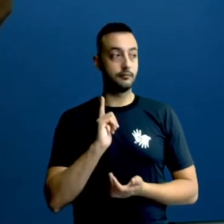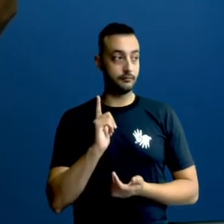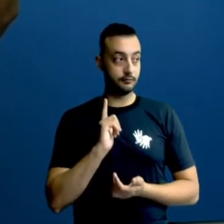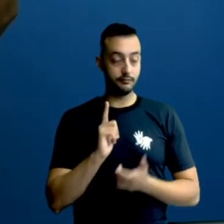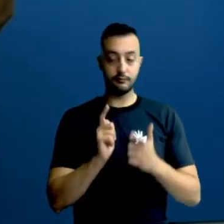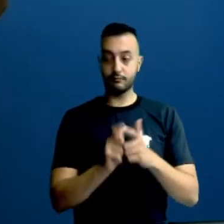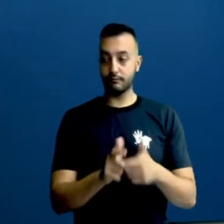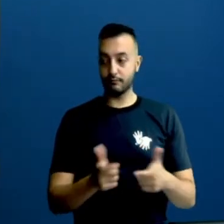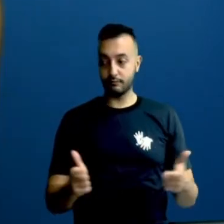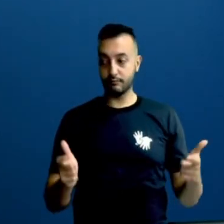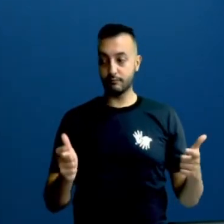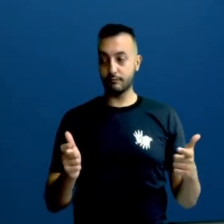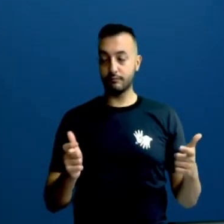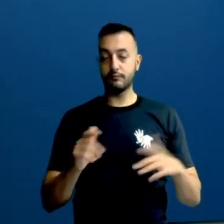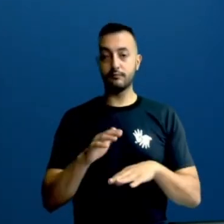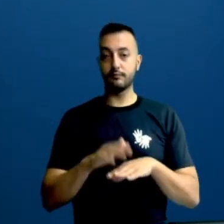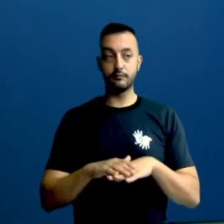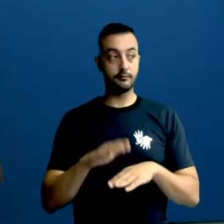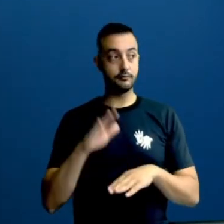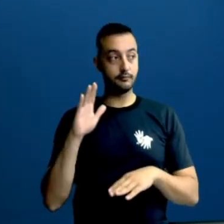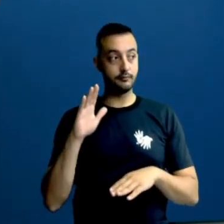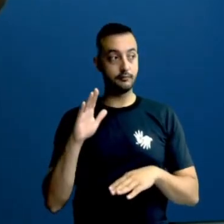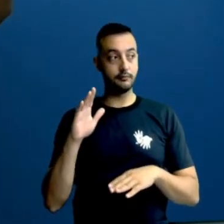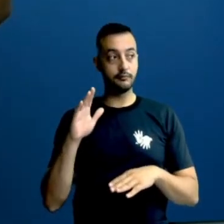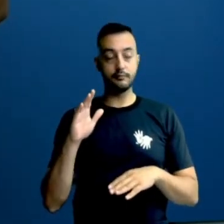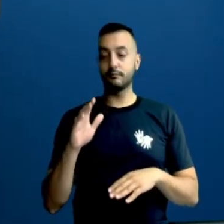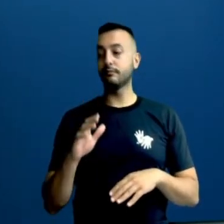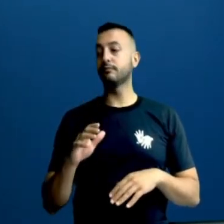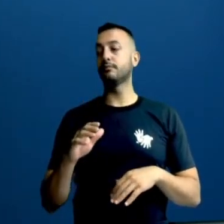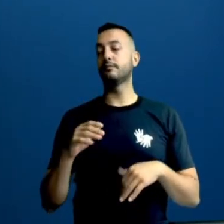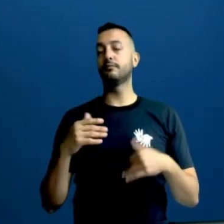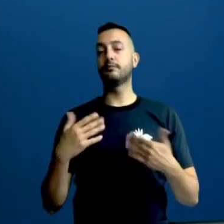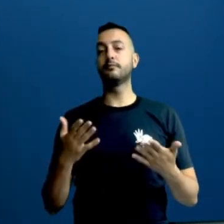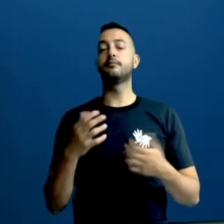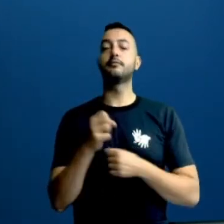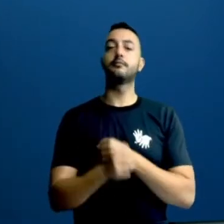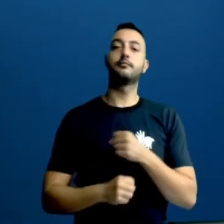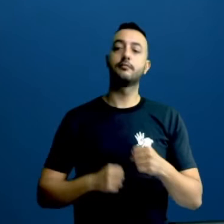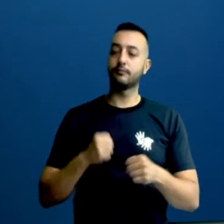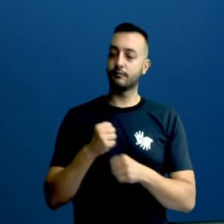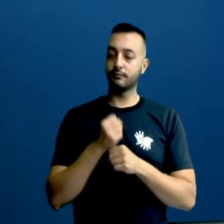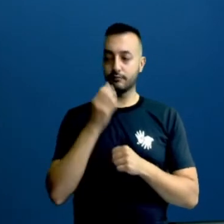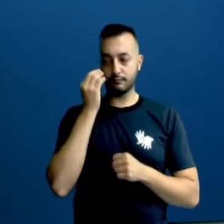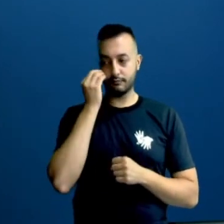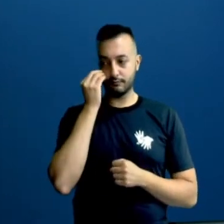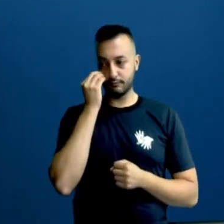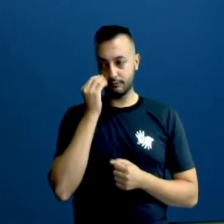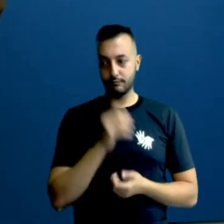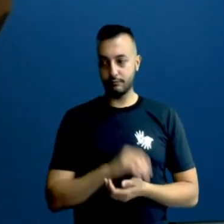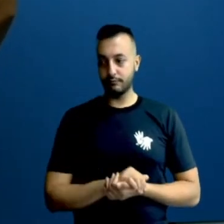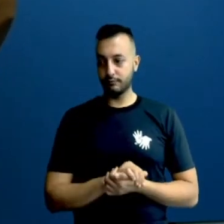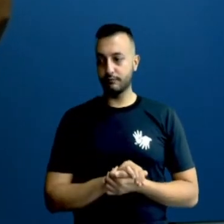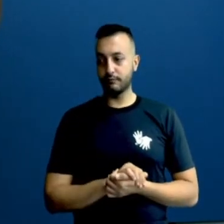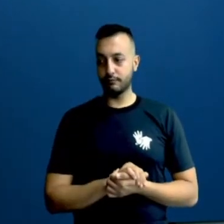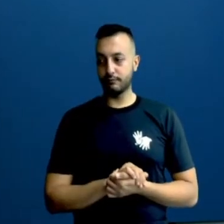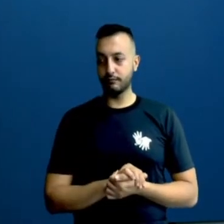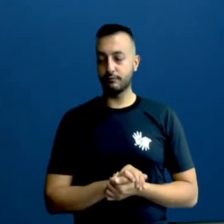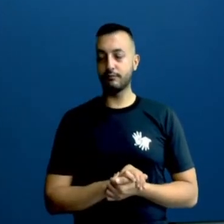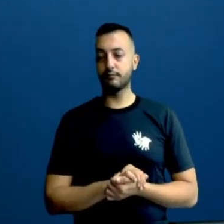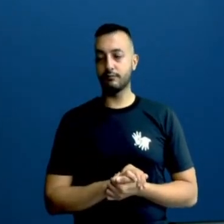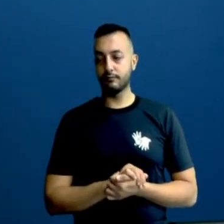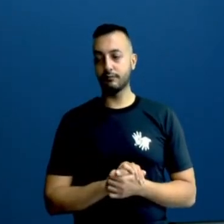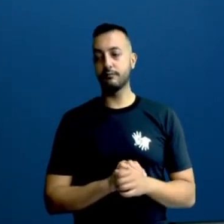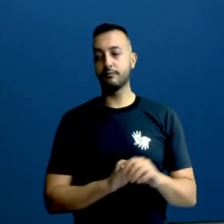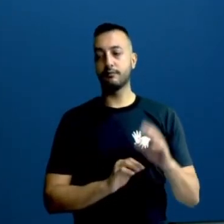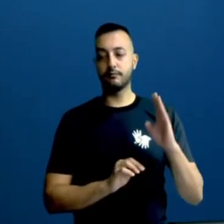um aumento maior, certo? Em quais anos? Vamos observar aqui. A gente viu que